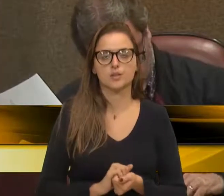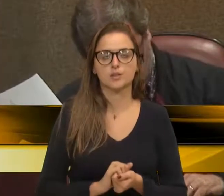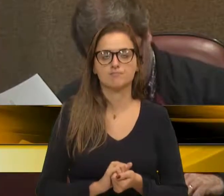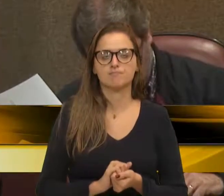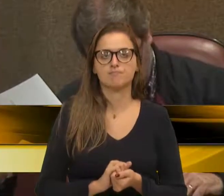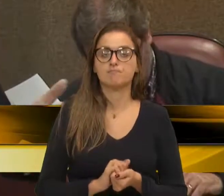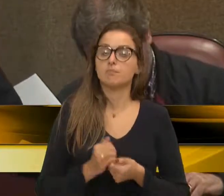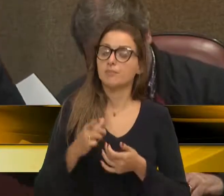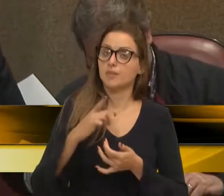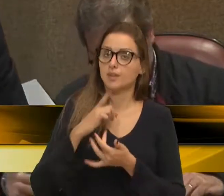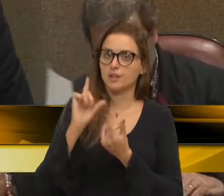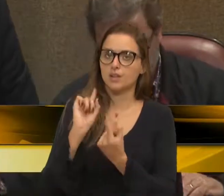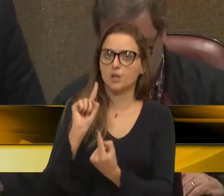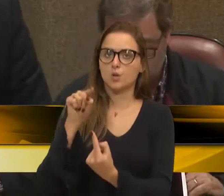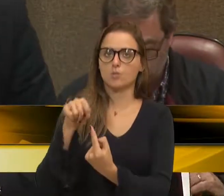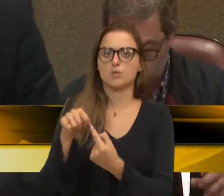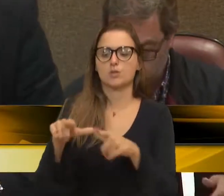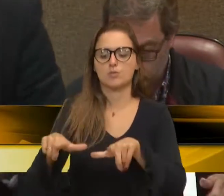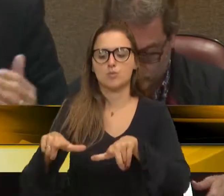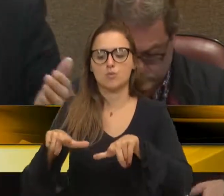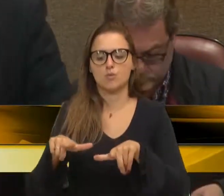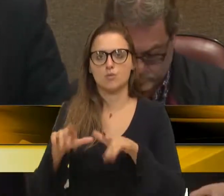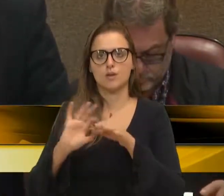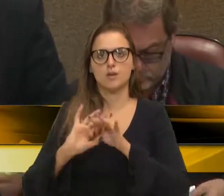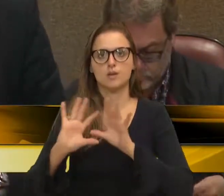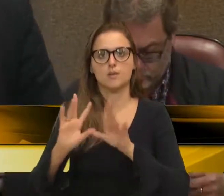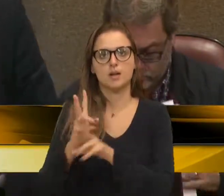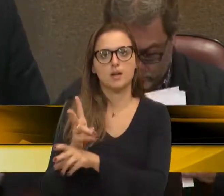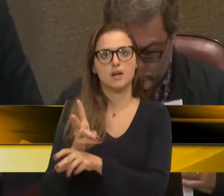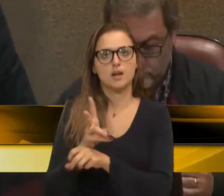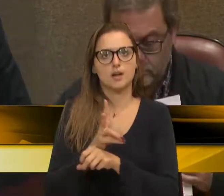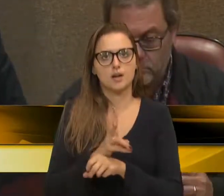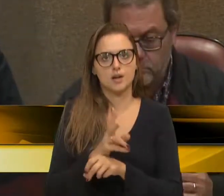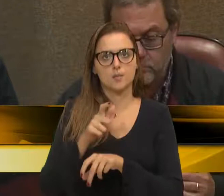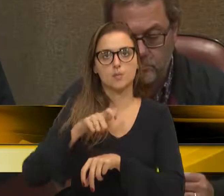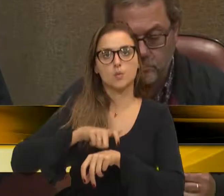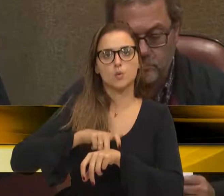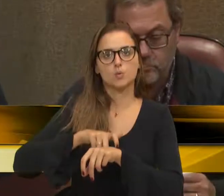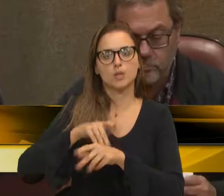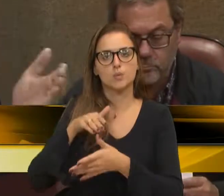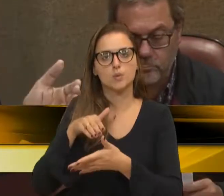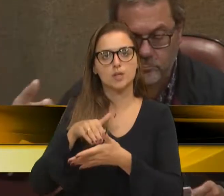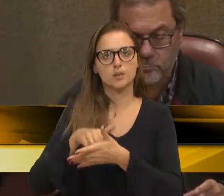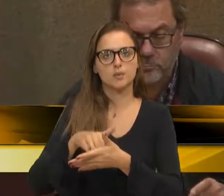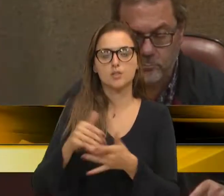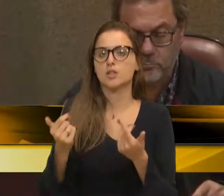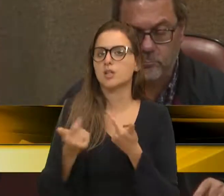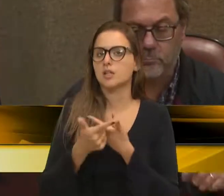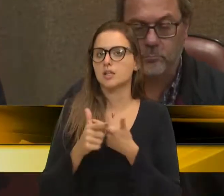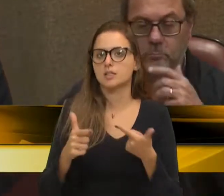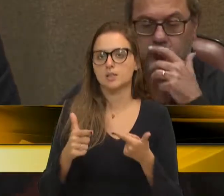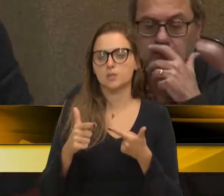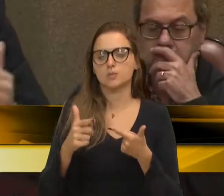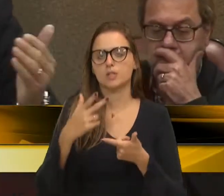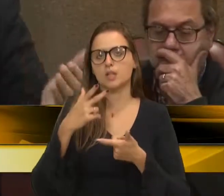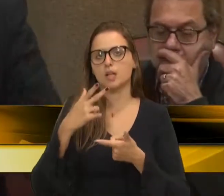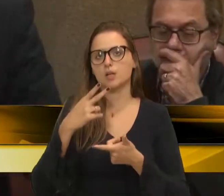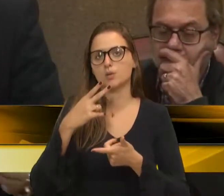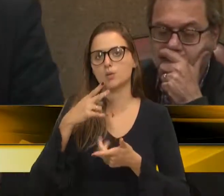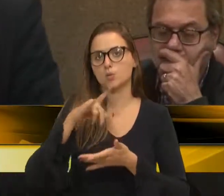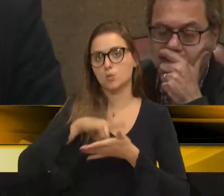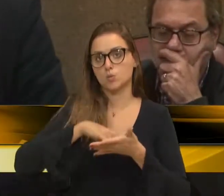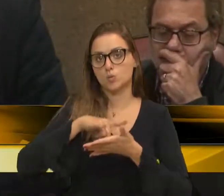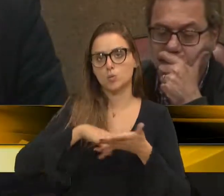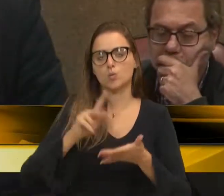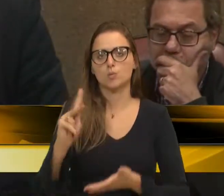que visa conceder o alvará de licença provisório em um primeiro momento, sem a carta de habite-se em alguns